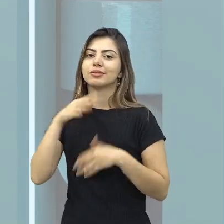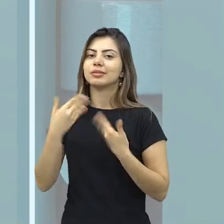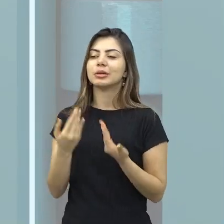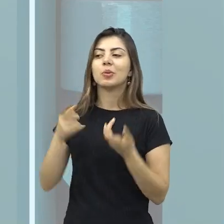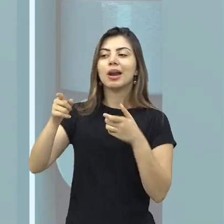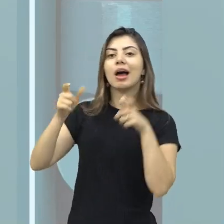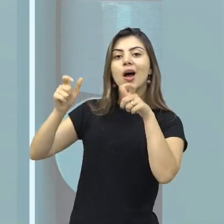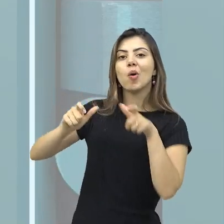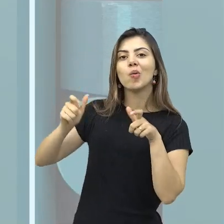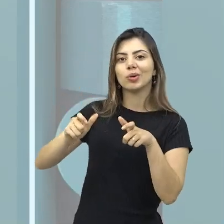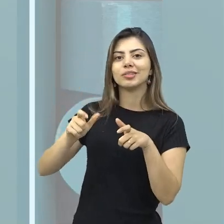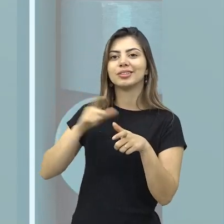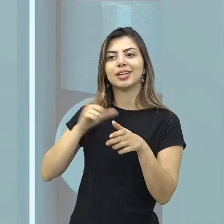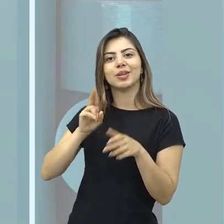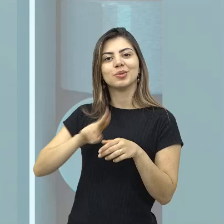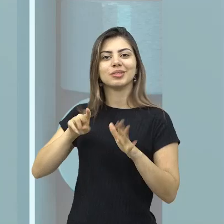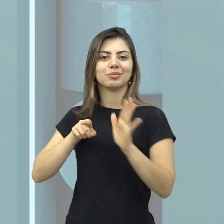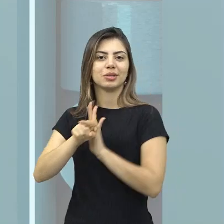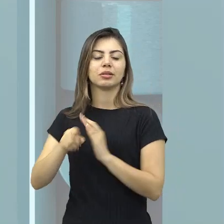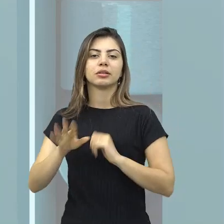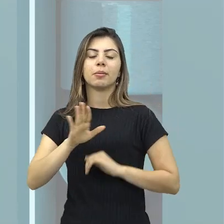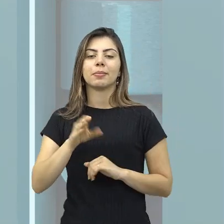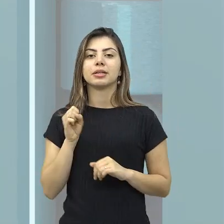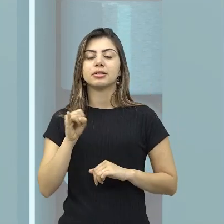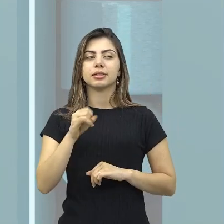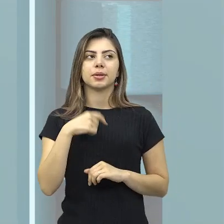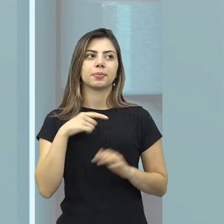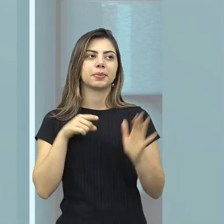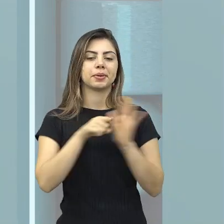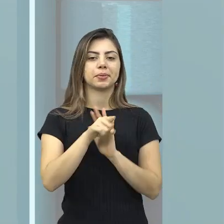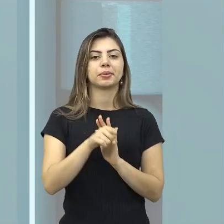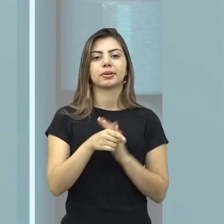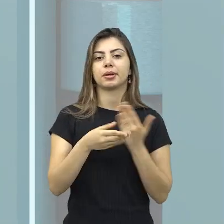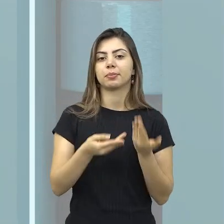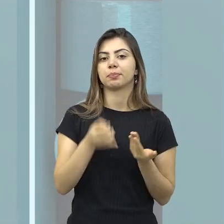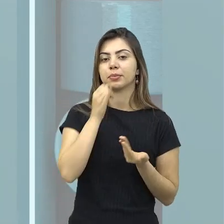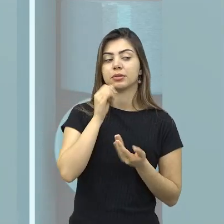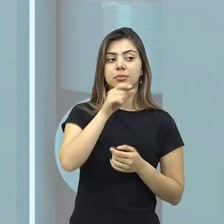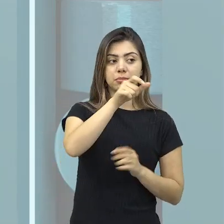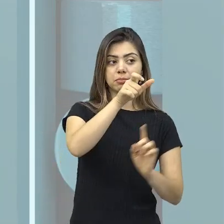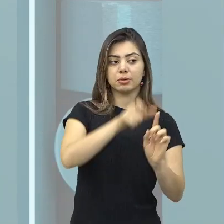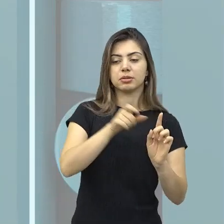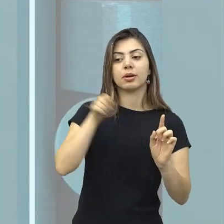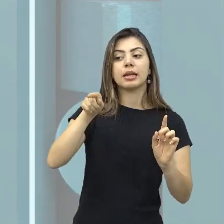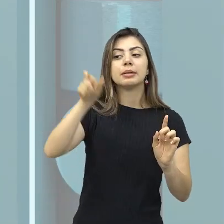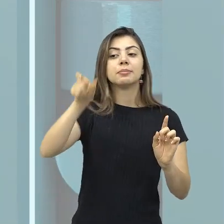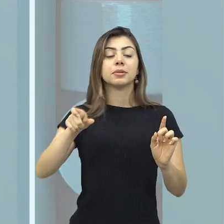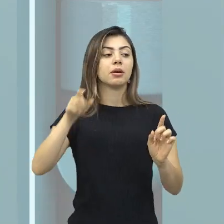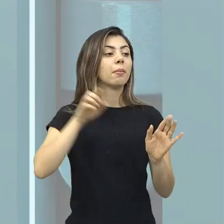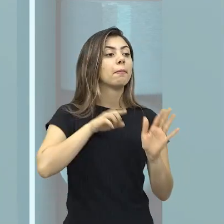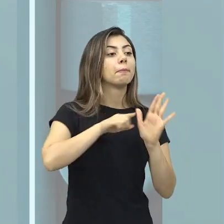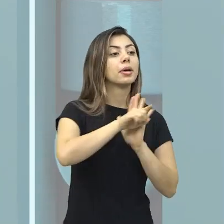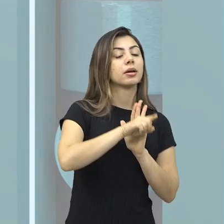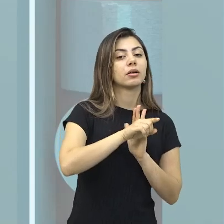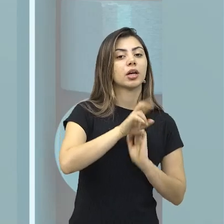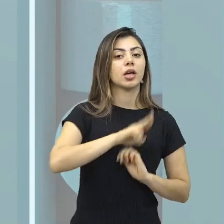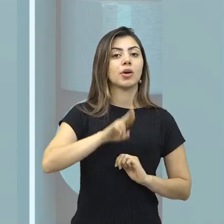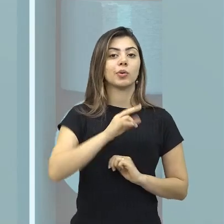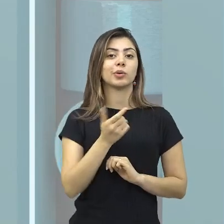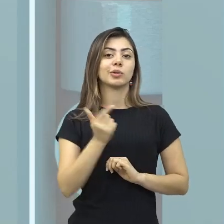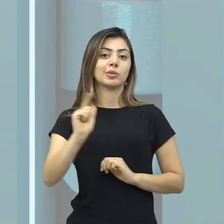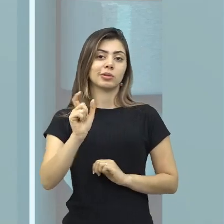onde determinada pessoa é. Se eu for perguntar para o meu interlocutor sobre uma terceira pessoa, eu vou perguntar he ou